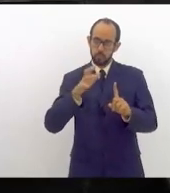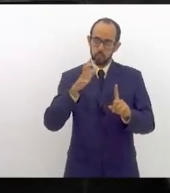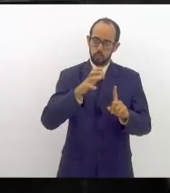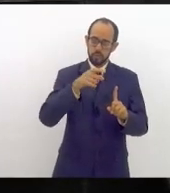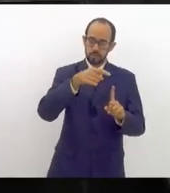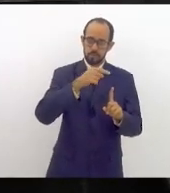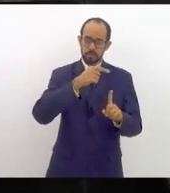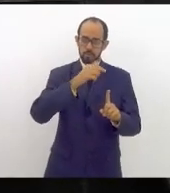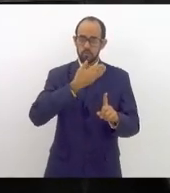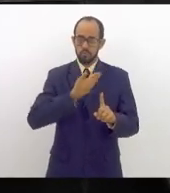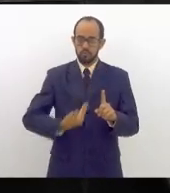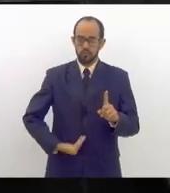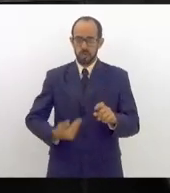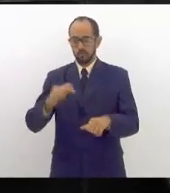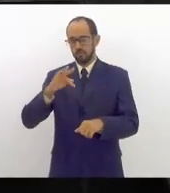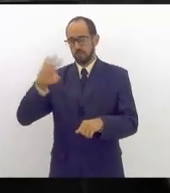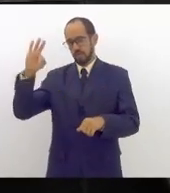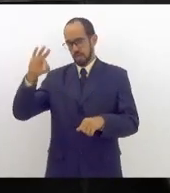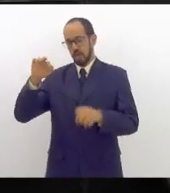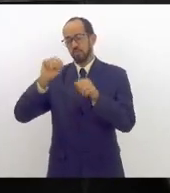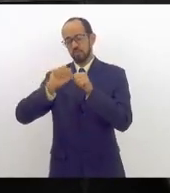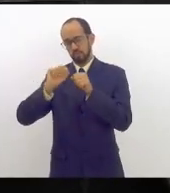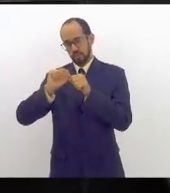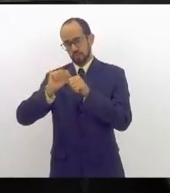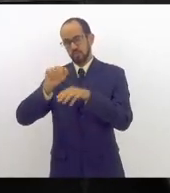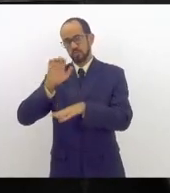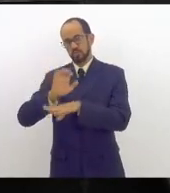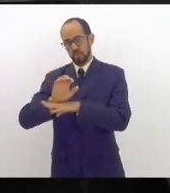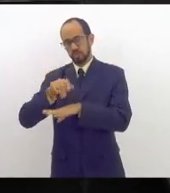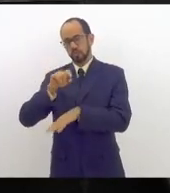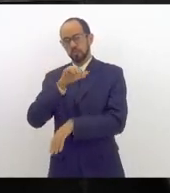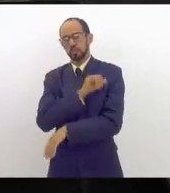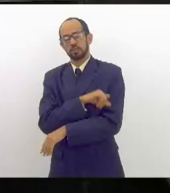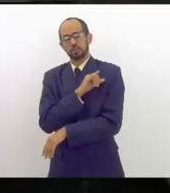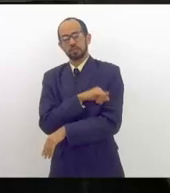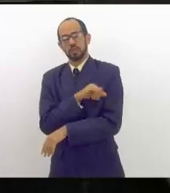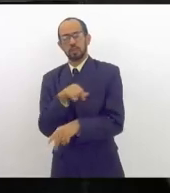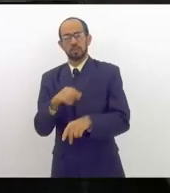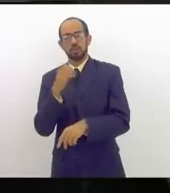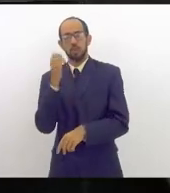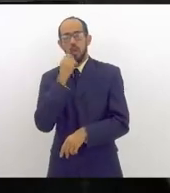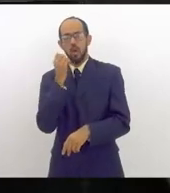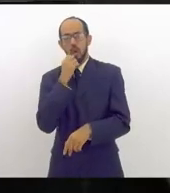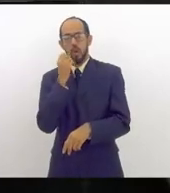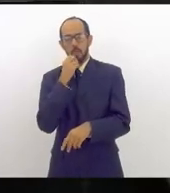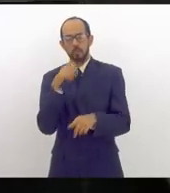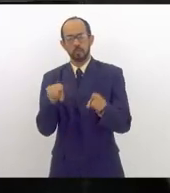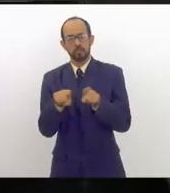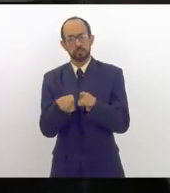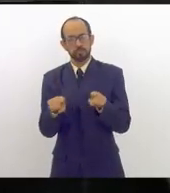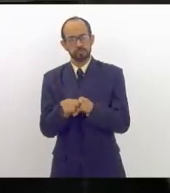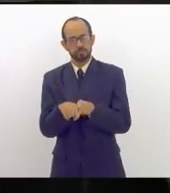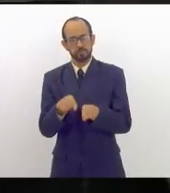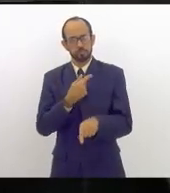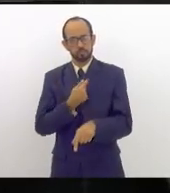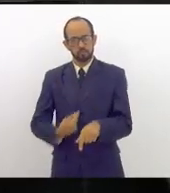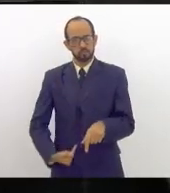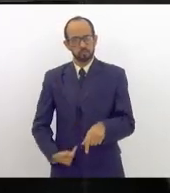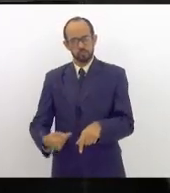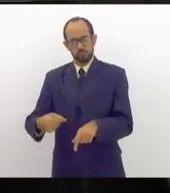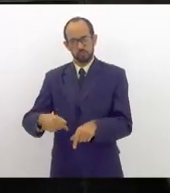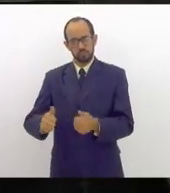governo federal fez com os estados e o Rio de Janeiro, obviamente, num governo também bolsonarista,